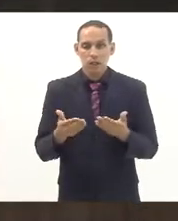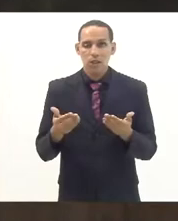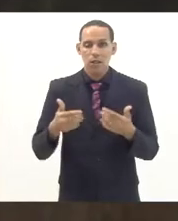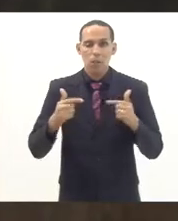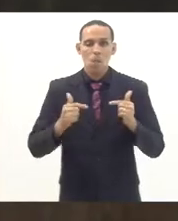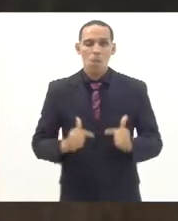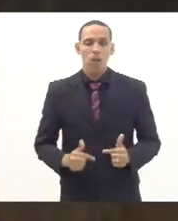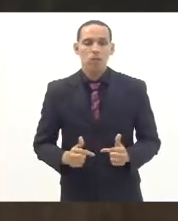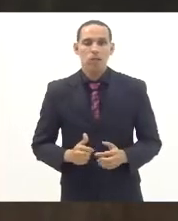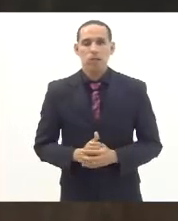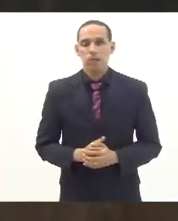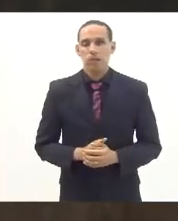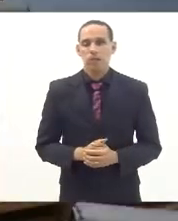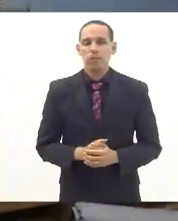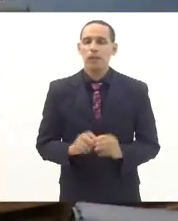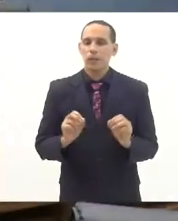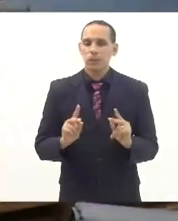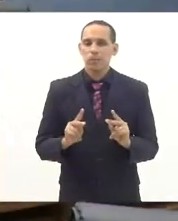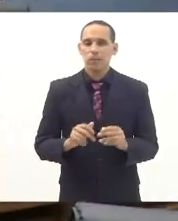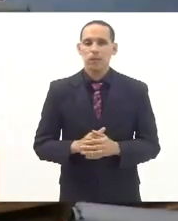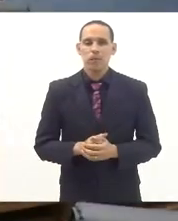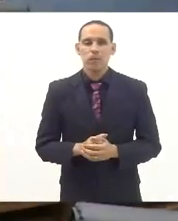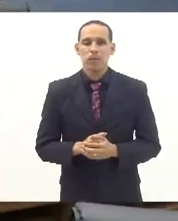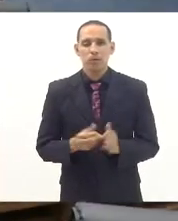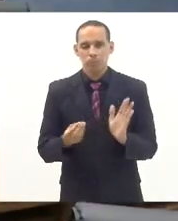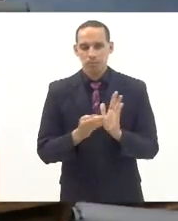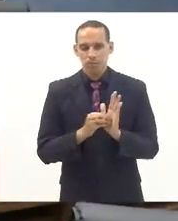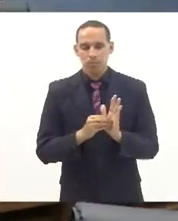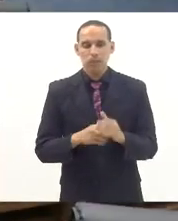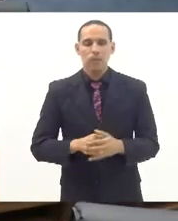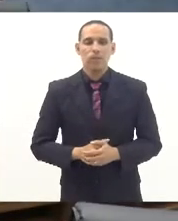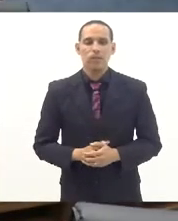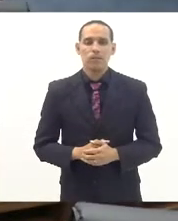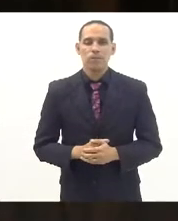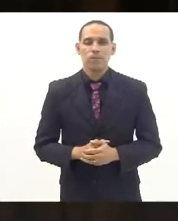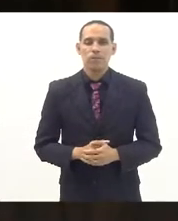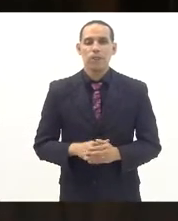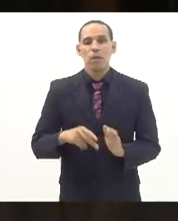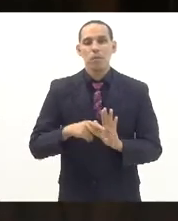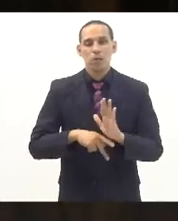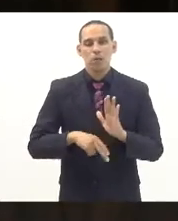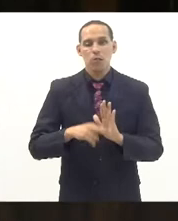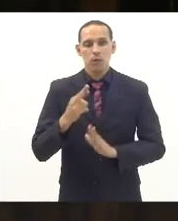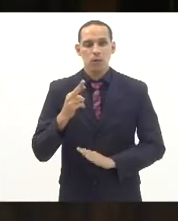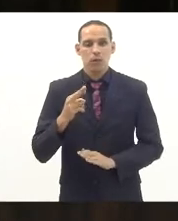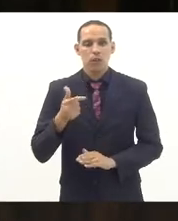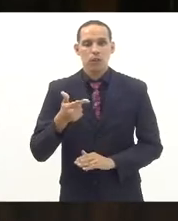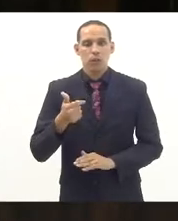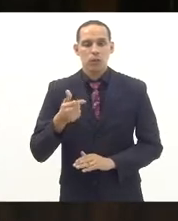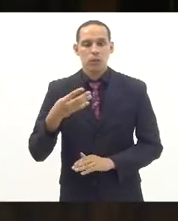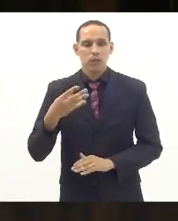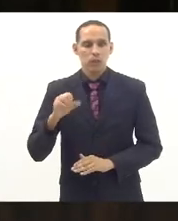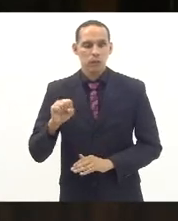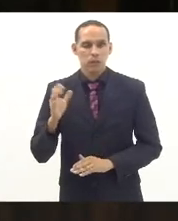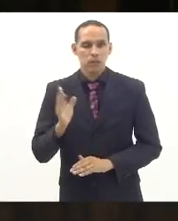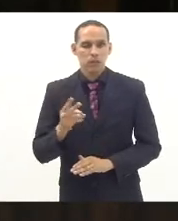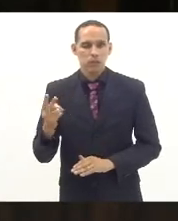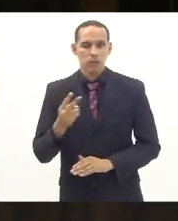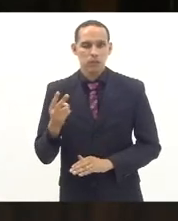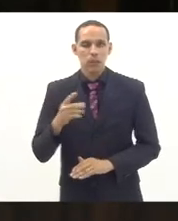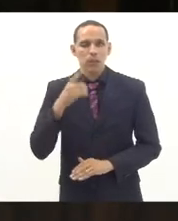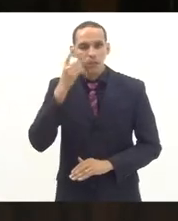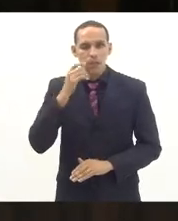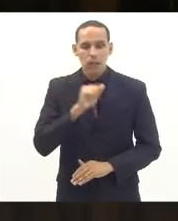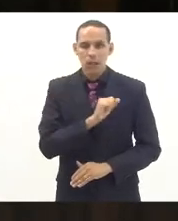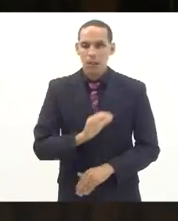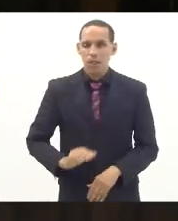abstenção OK consignado estar Oi hoje a solução 12 4822 de autoria do